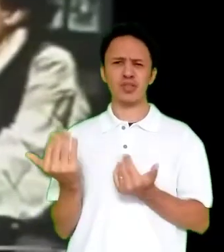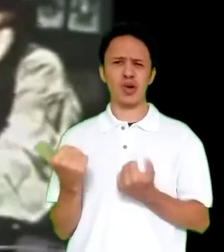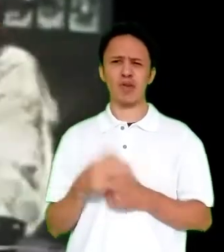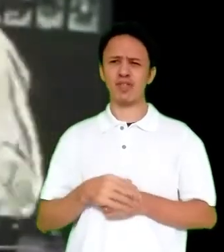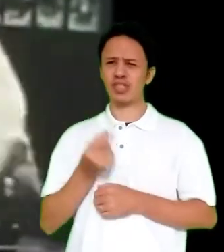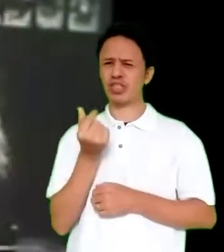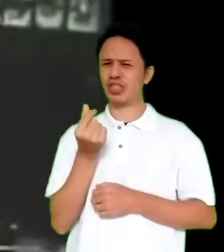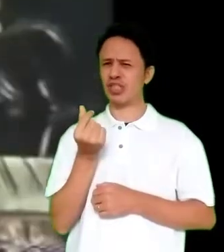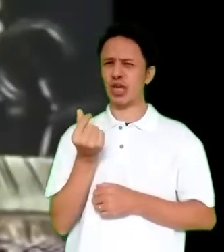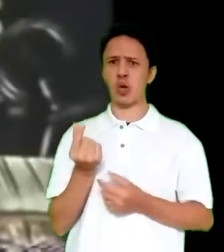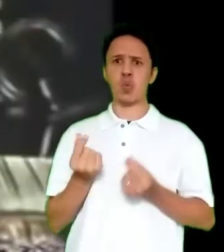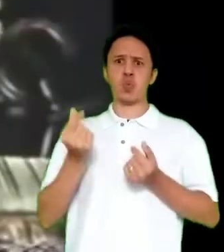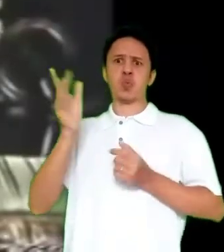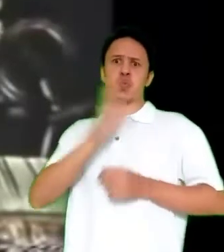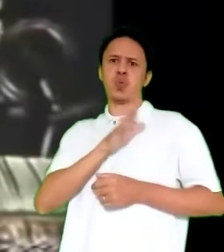jovens.